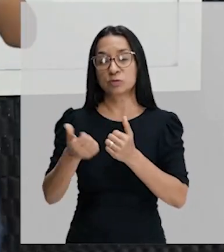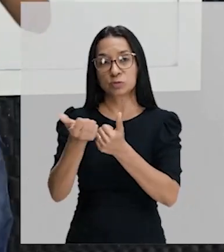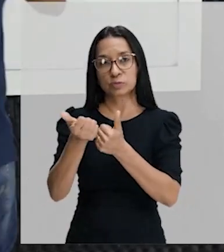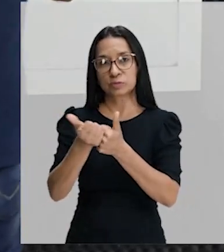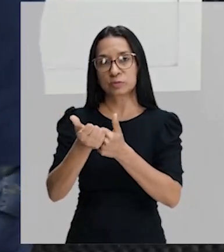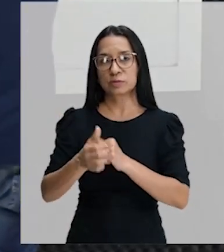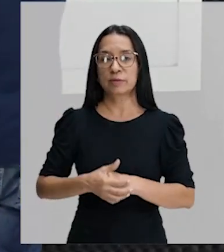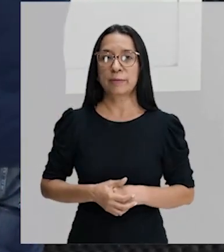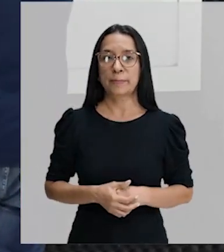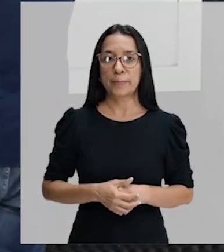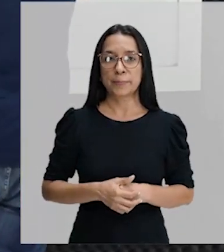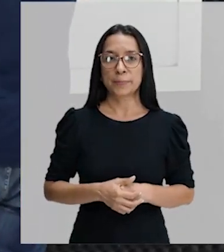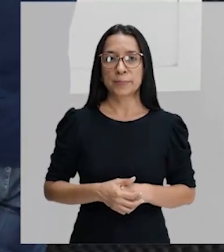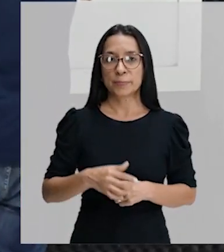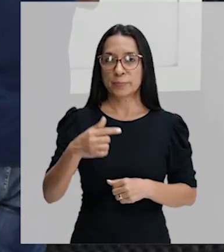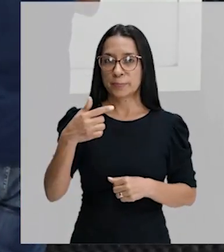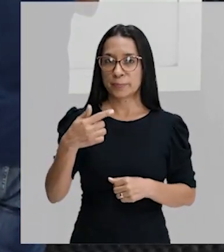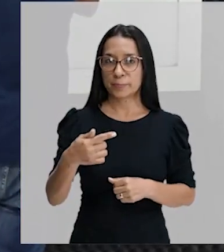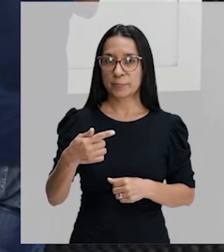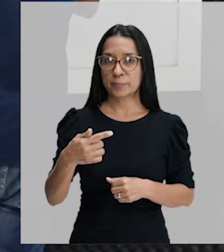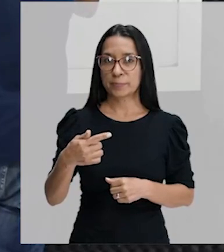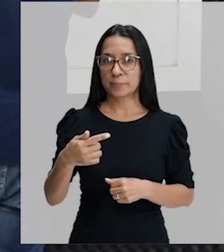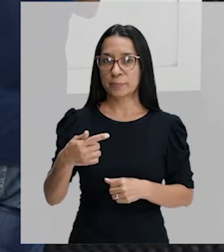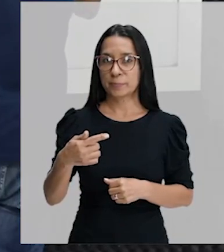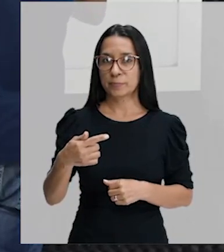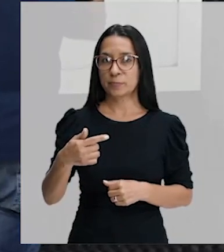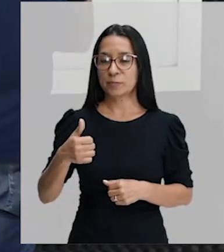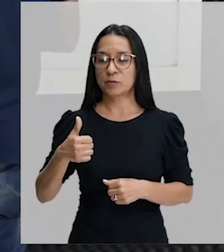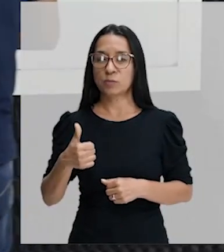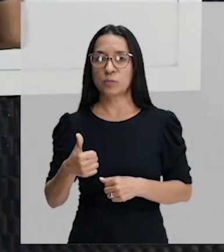que no caso é 7 e 1.